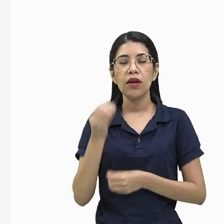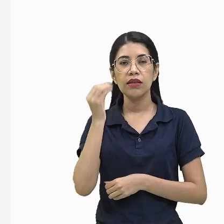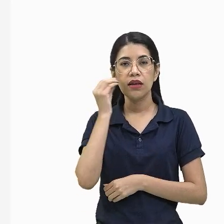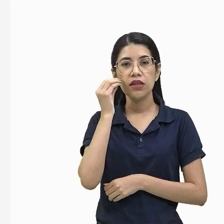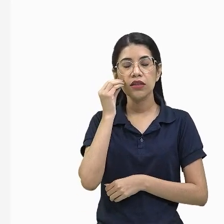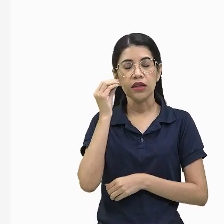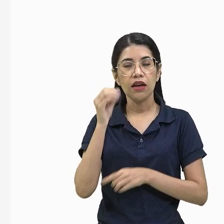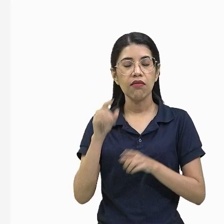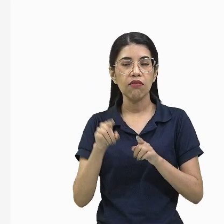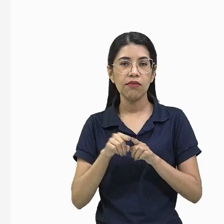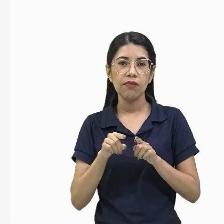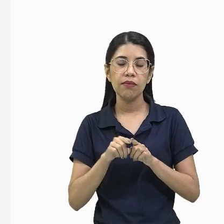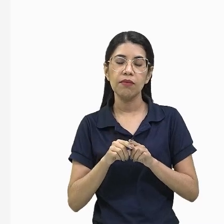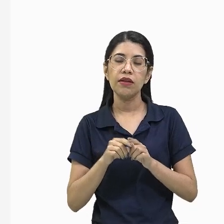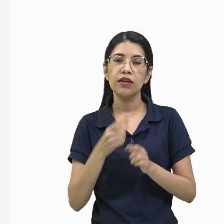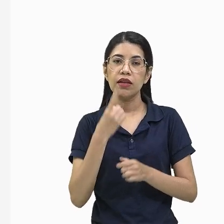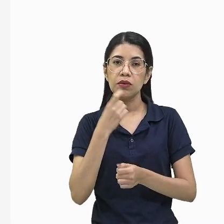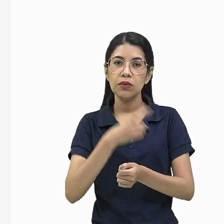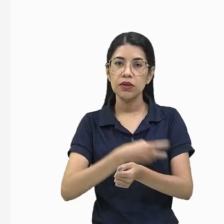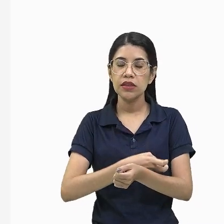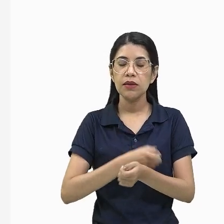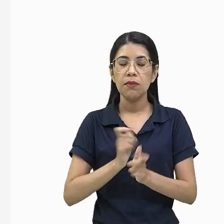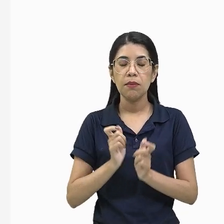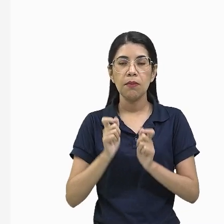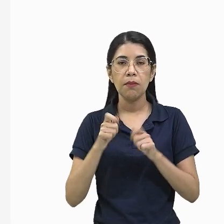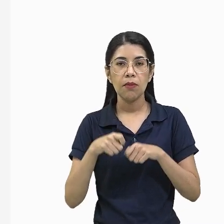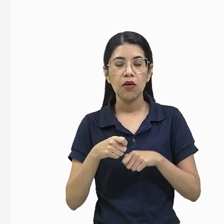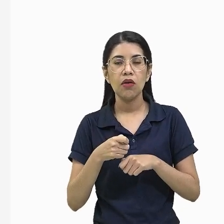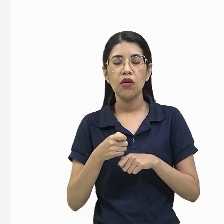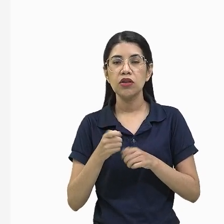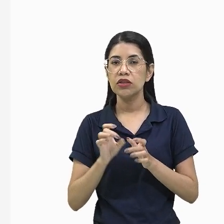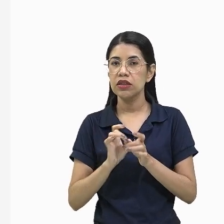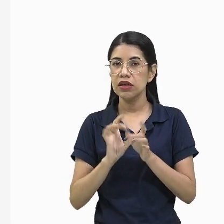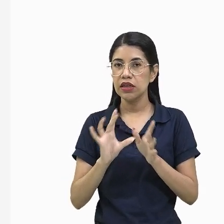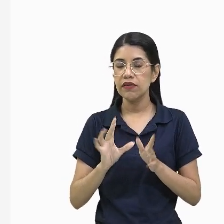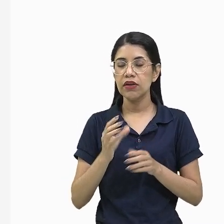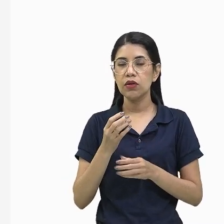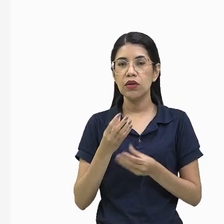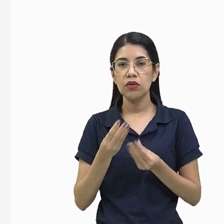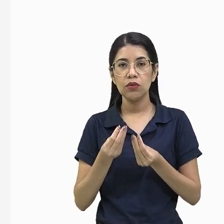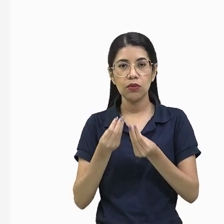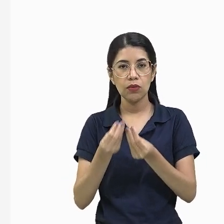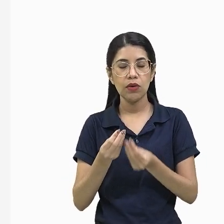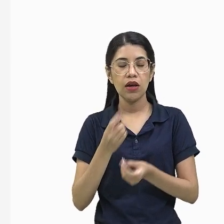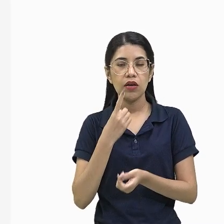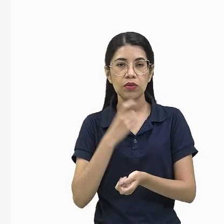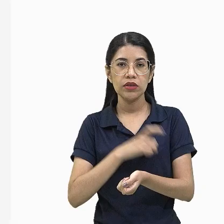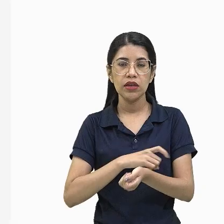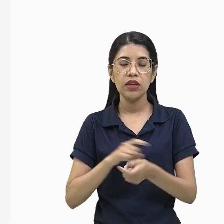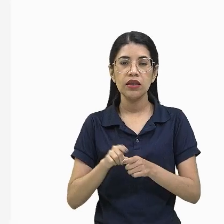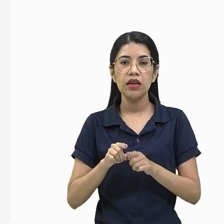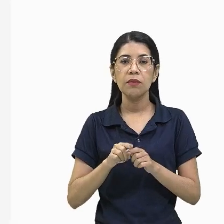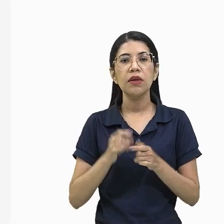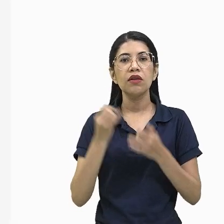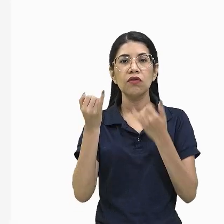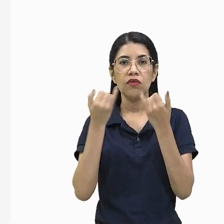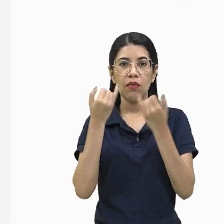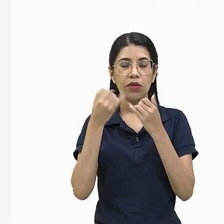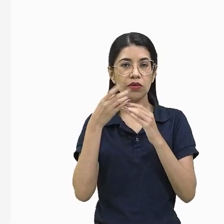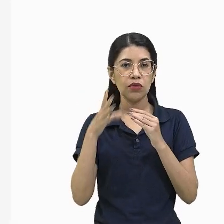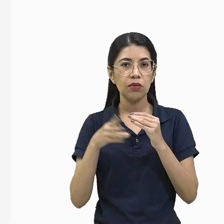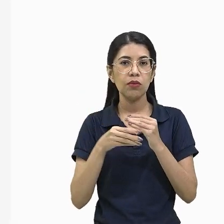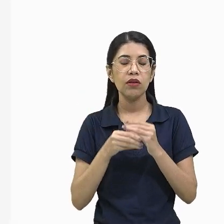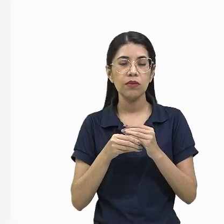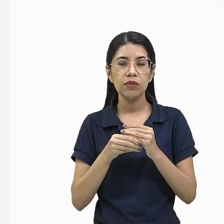pode verificar se você está apto ou não a doar. E também saiba mais, ou seja, procure